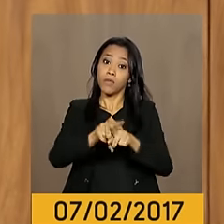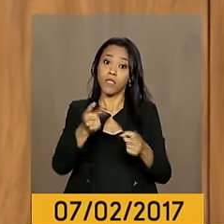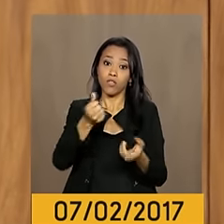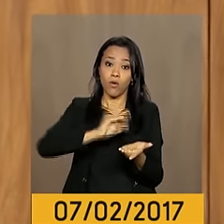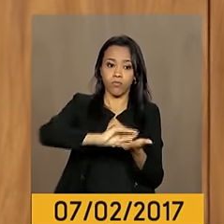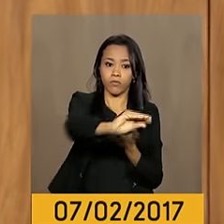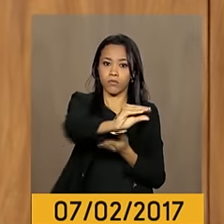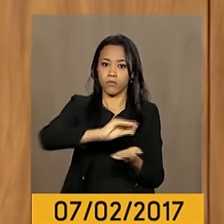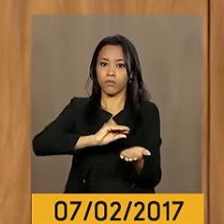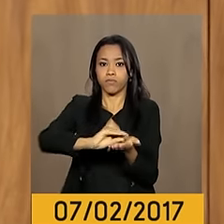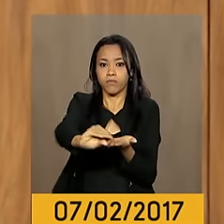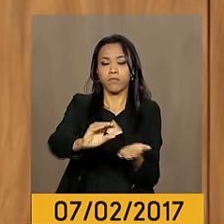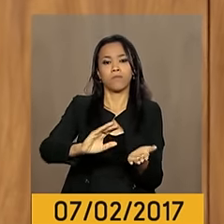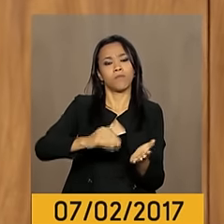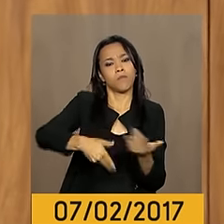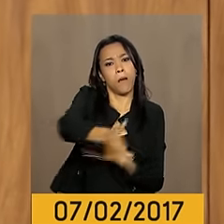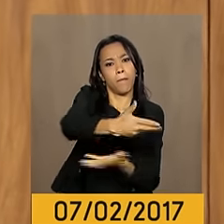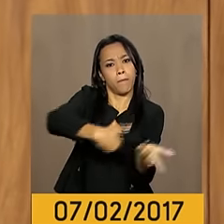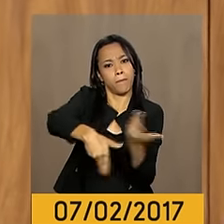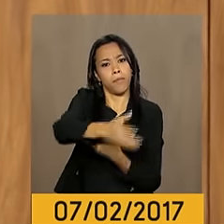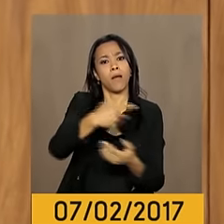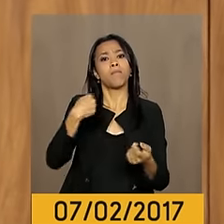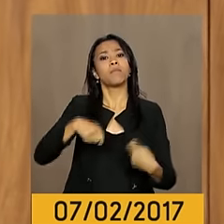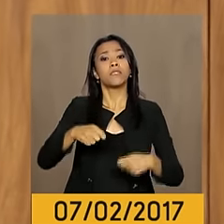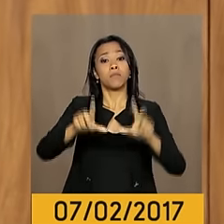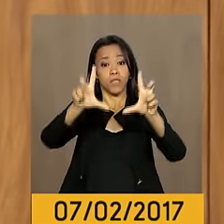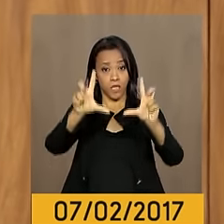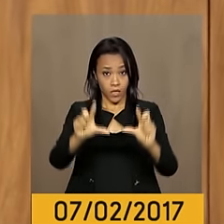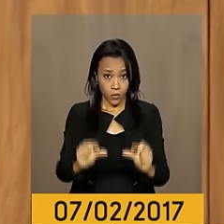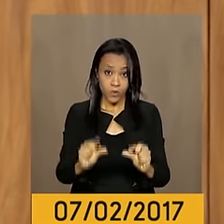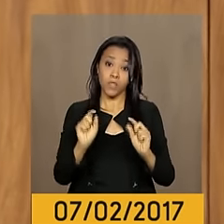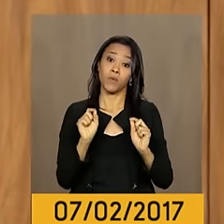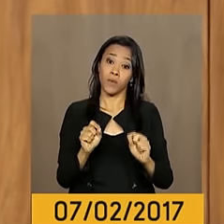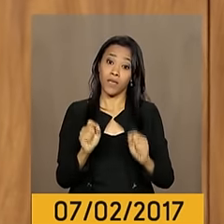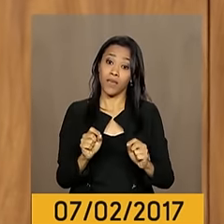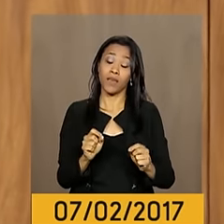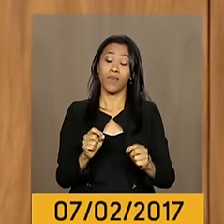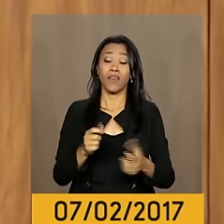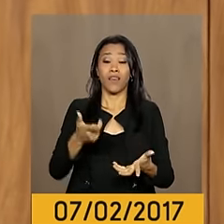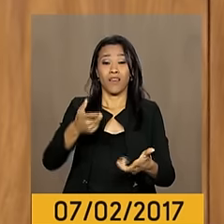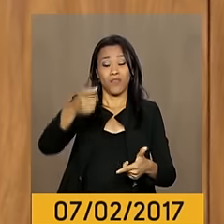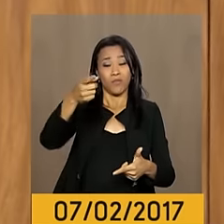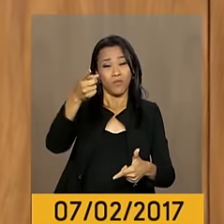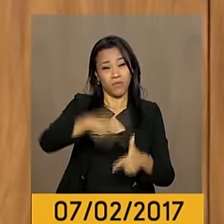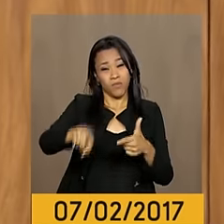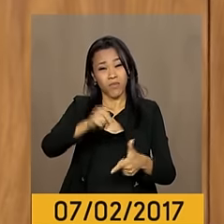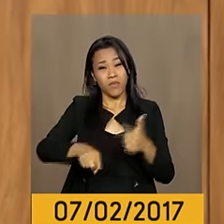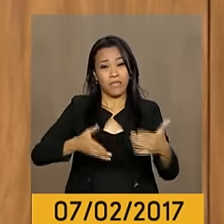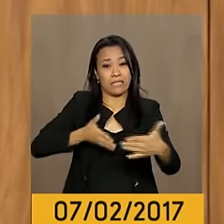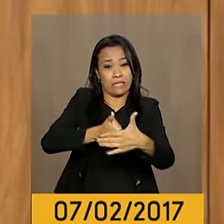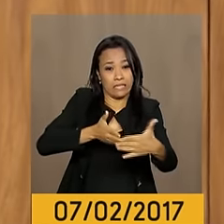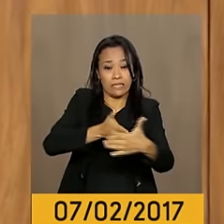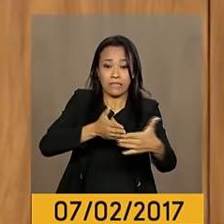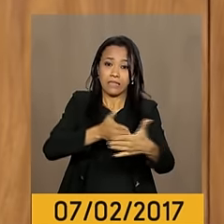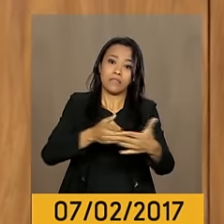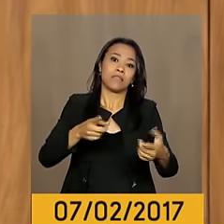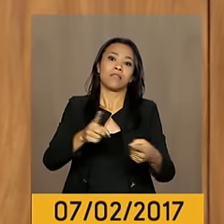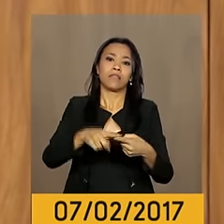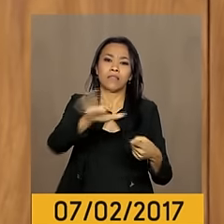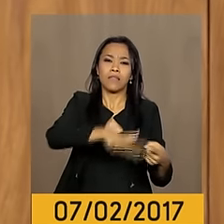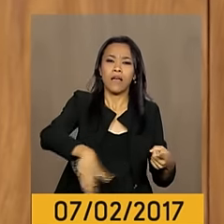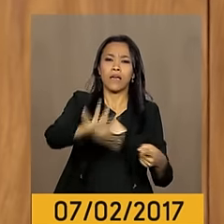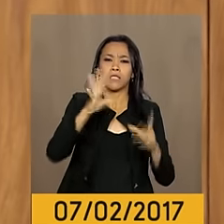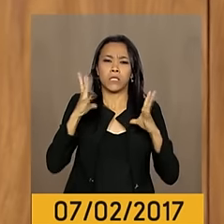e é o que foi debatido temos que reduzir ao mínimo as barreiras técnicas sanitárias e